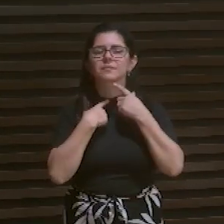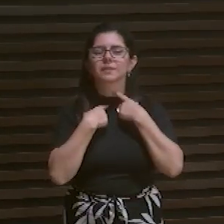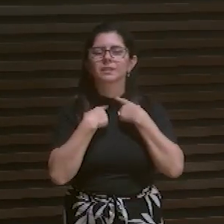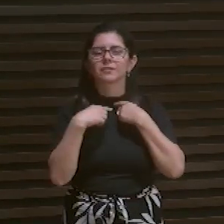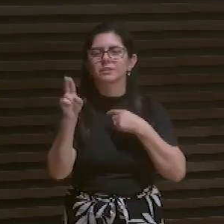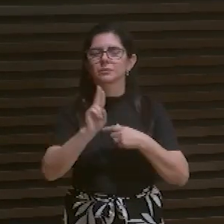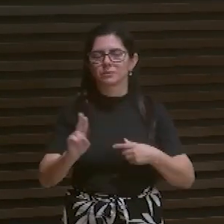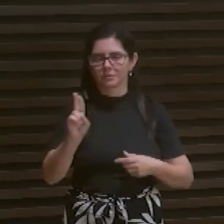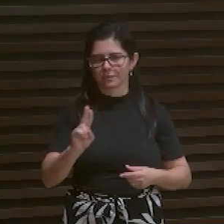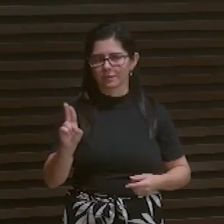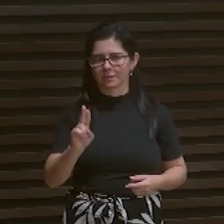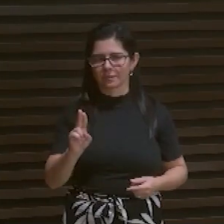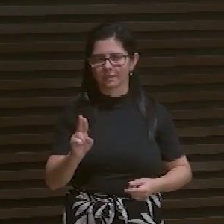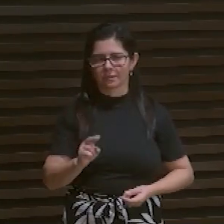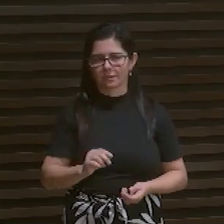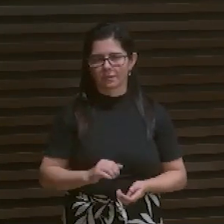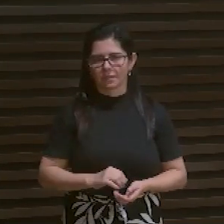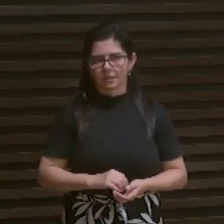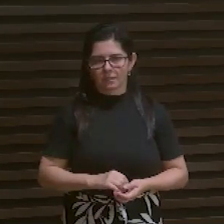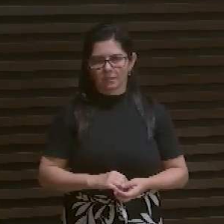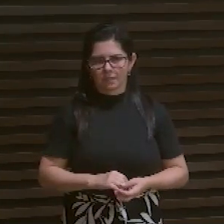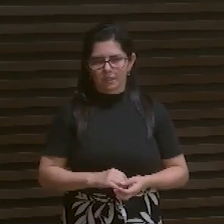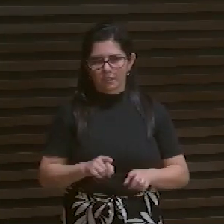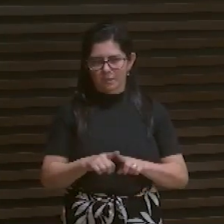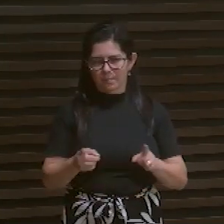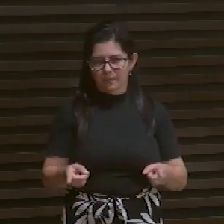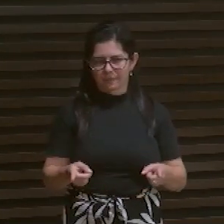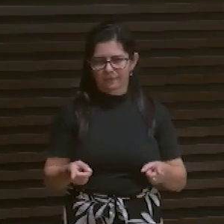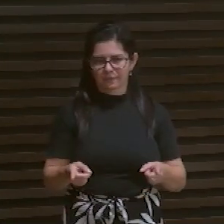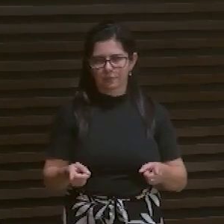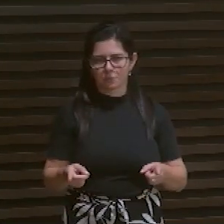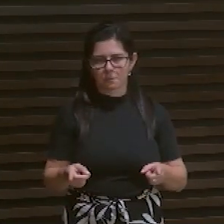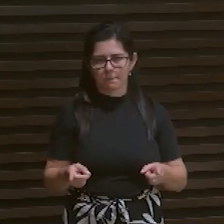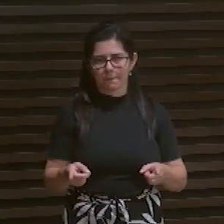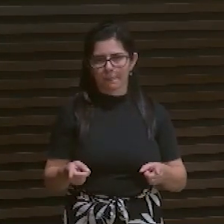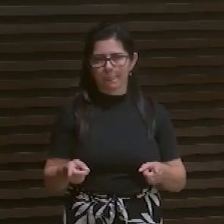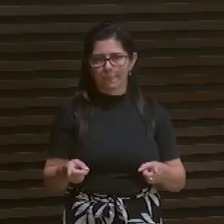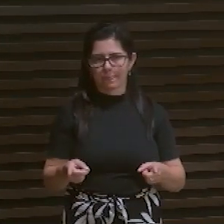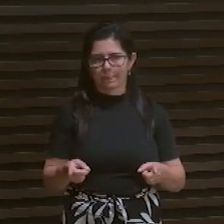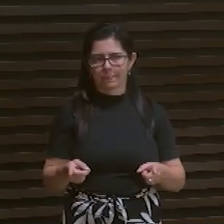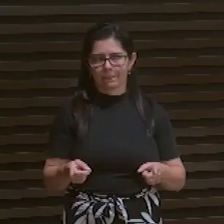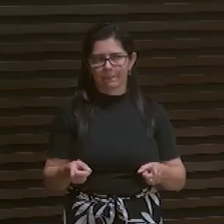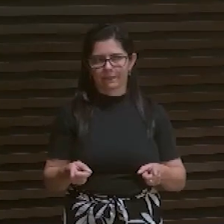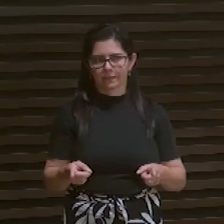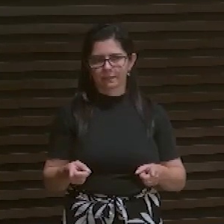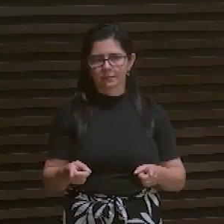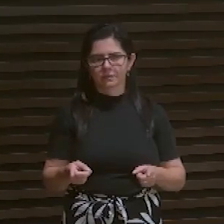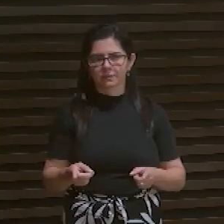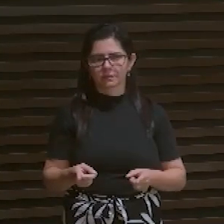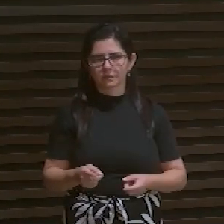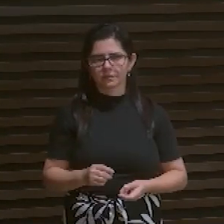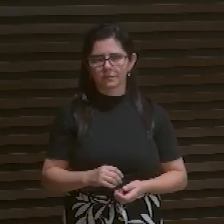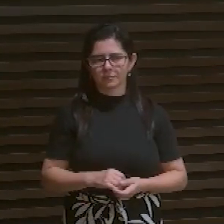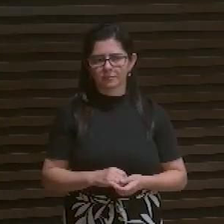aliança, em 2 Samuel 6, 6 e 7. Porém, ainda assim, ele morreu por desobedecer ao Senhor e tocar na arca,